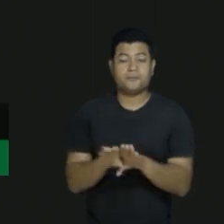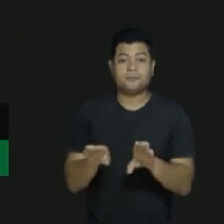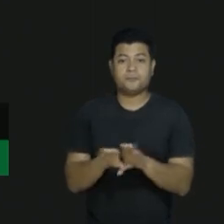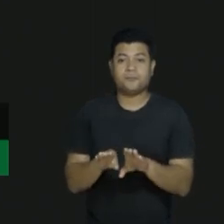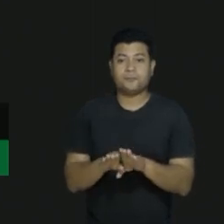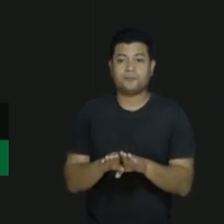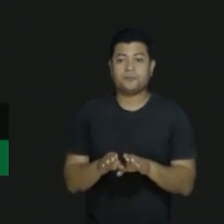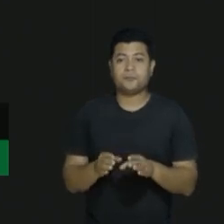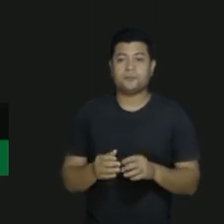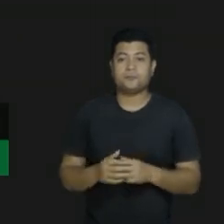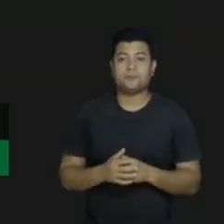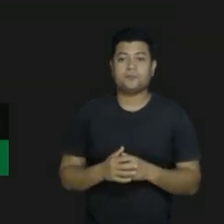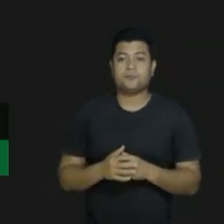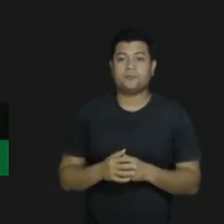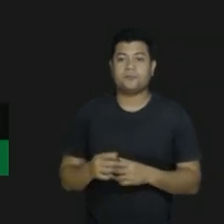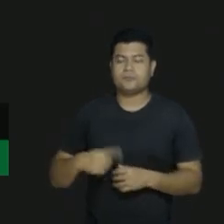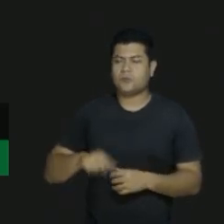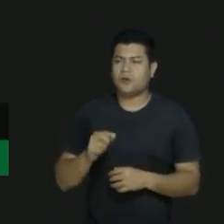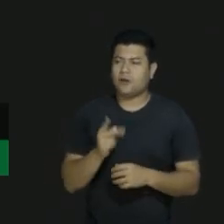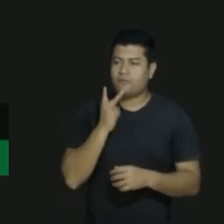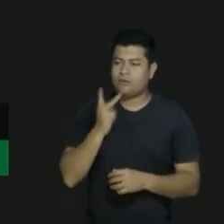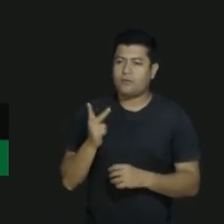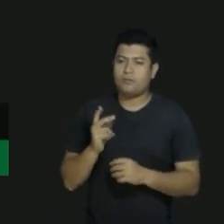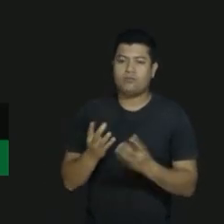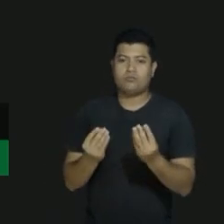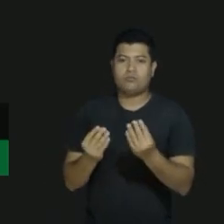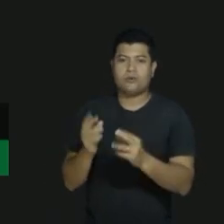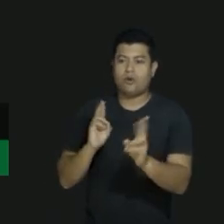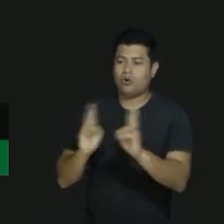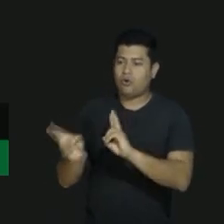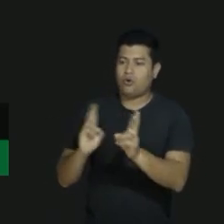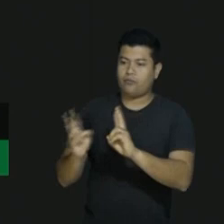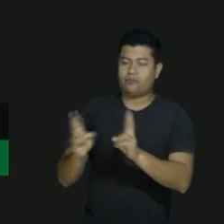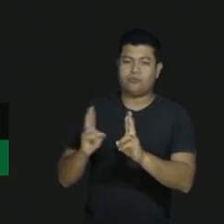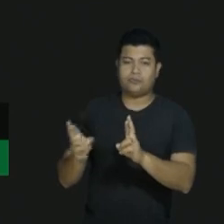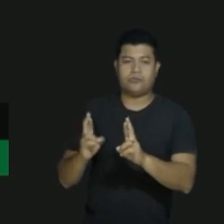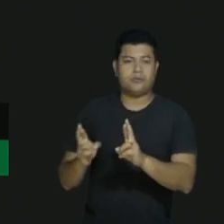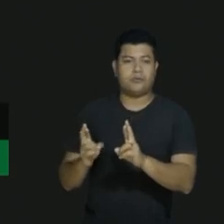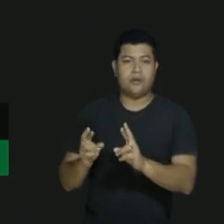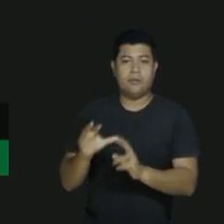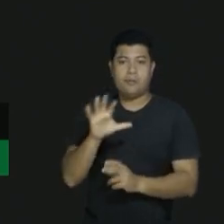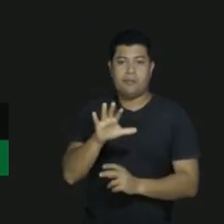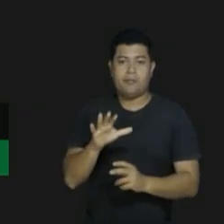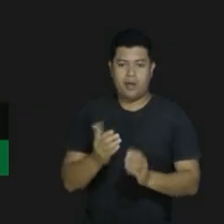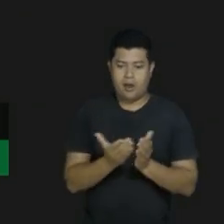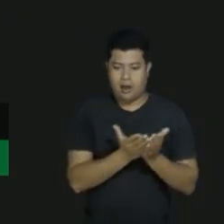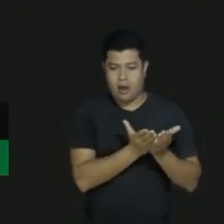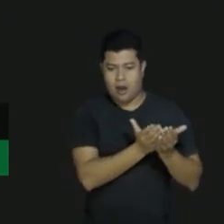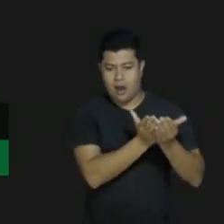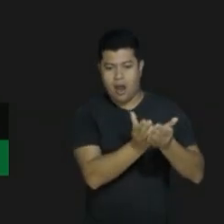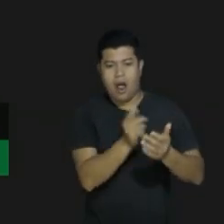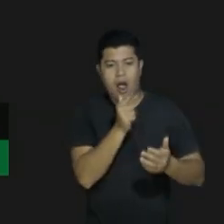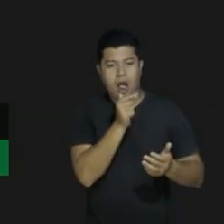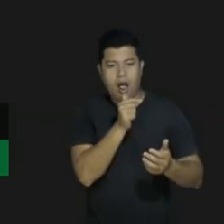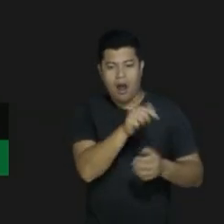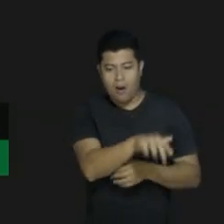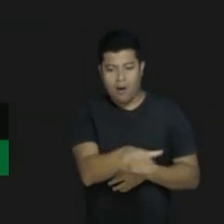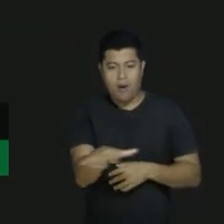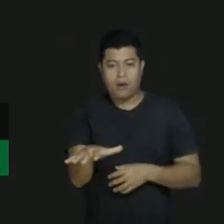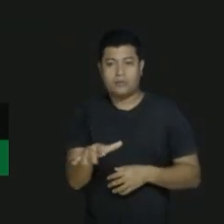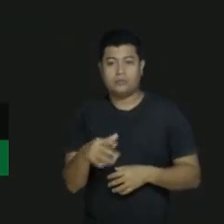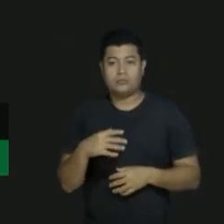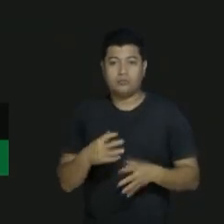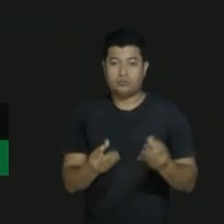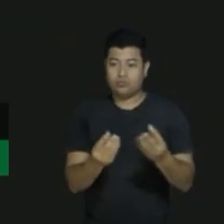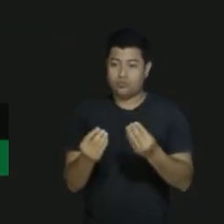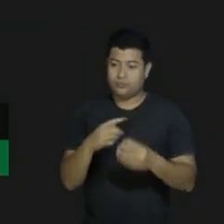que falamos muito de rodovias, de estradas, mas que pelo mar muita coisa se desenvolve aqui em Santa Catarina,